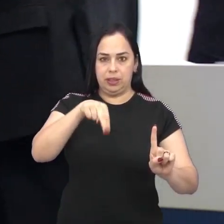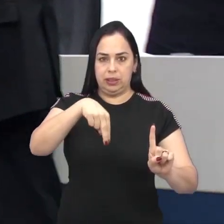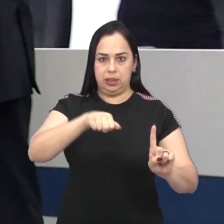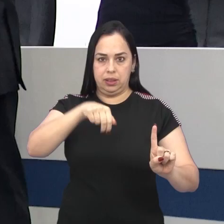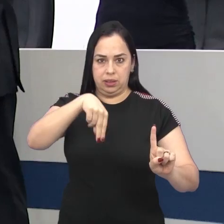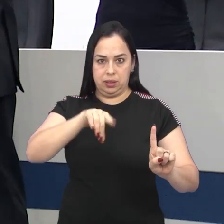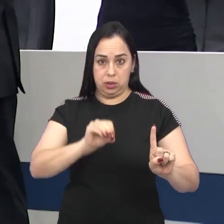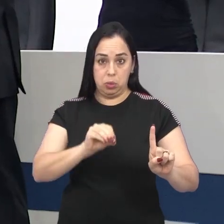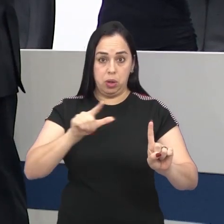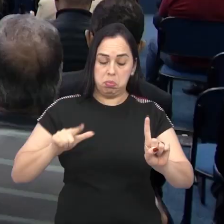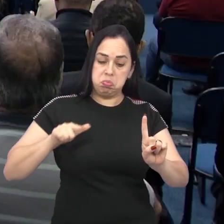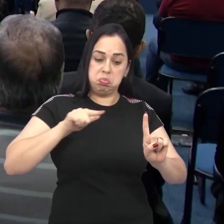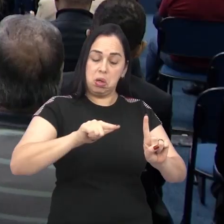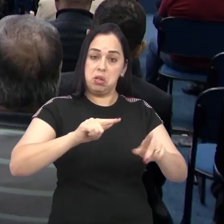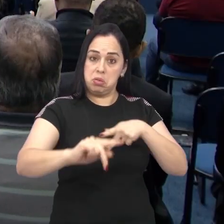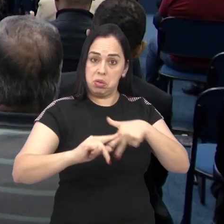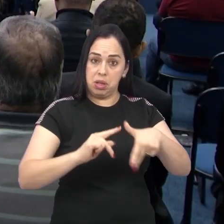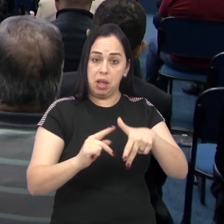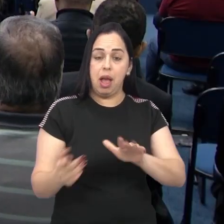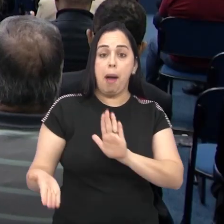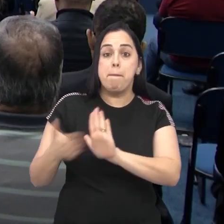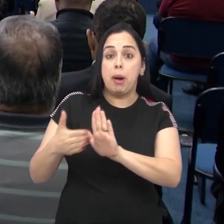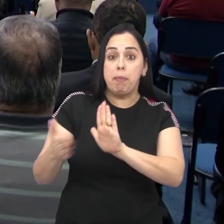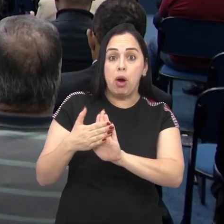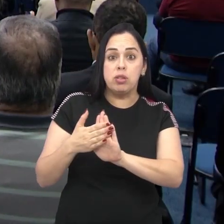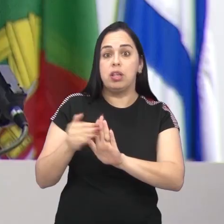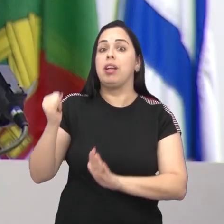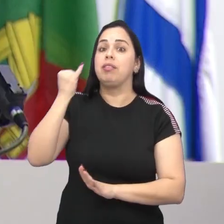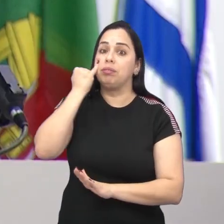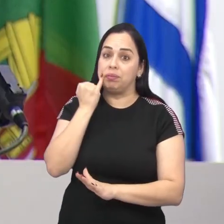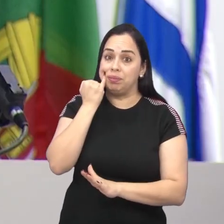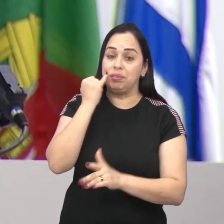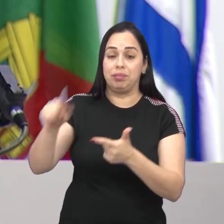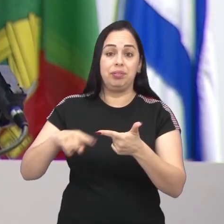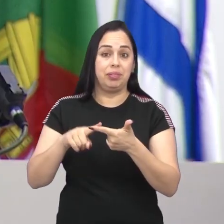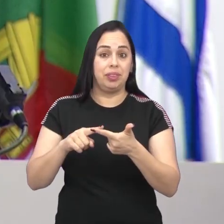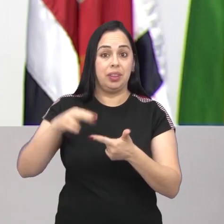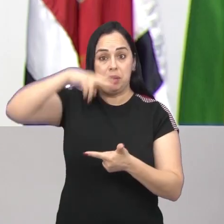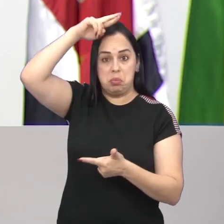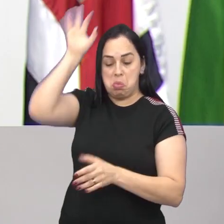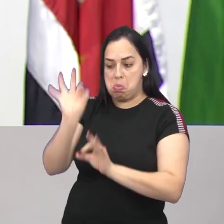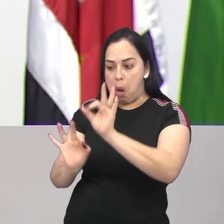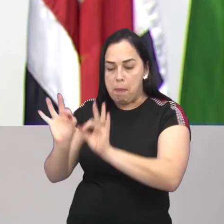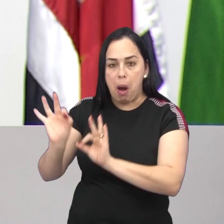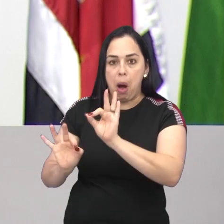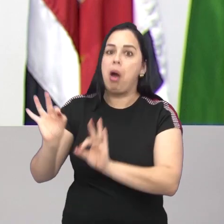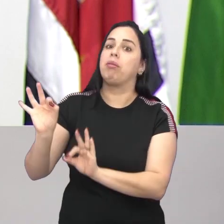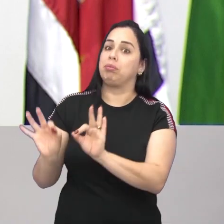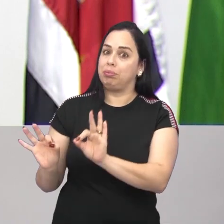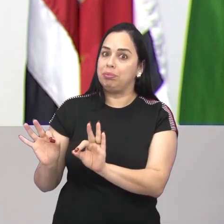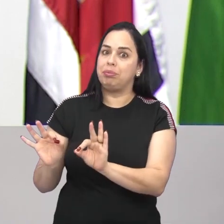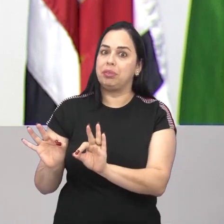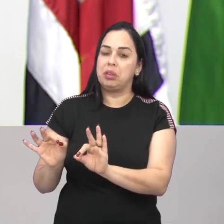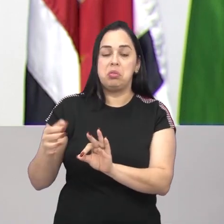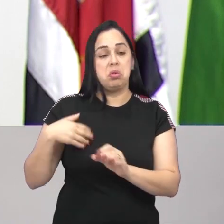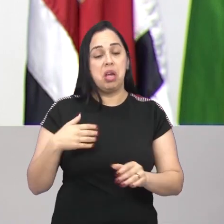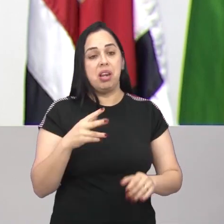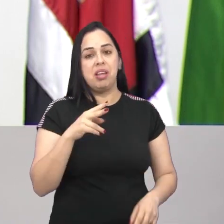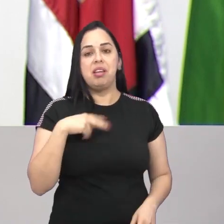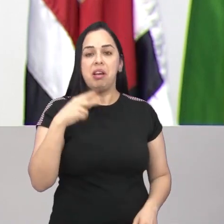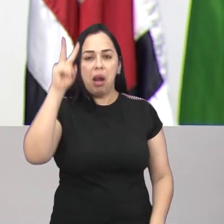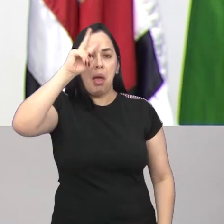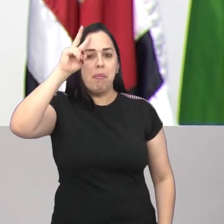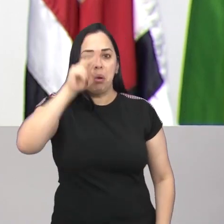de cidadão joseense. A propositura foi feita pelos vereadores Zé Luiz e Robertinho da Padaria, que destacou